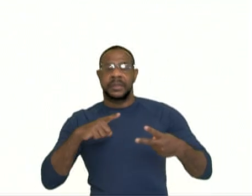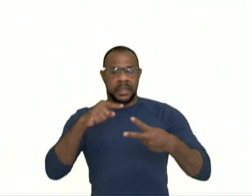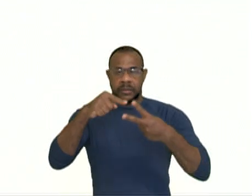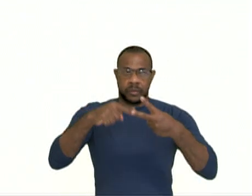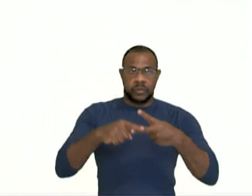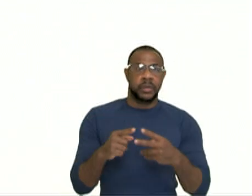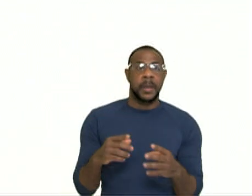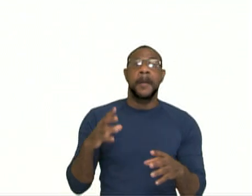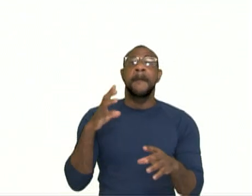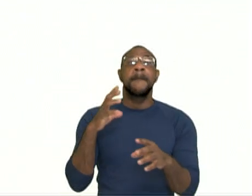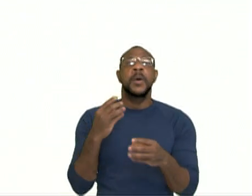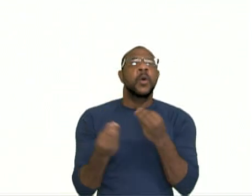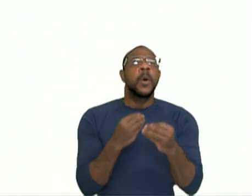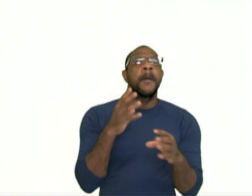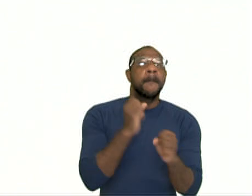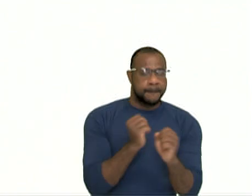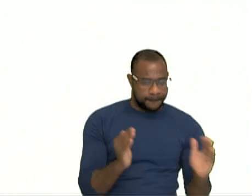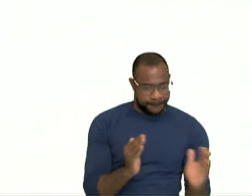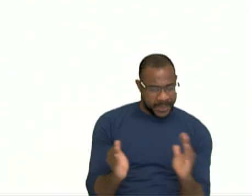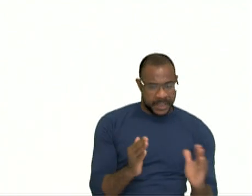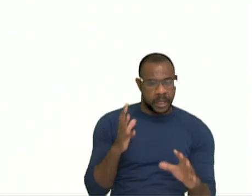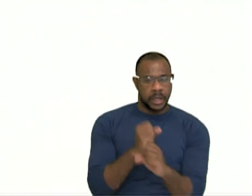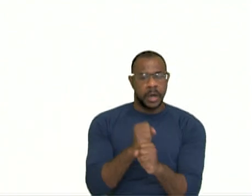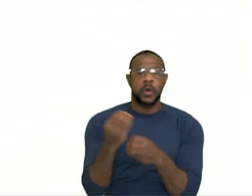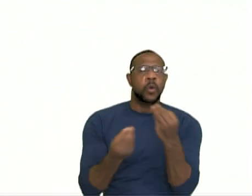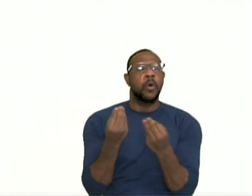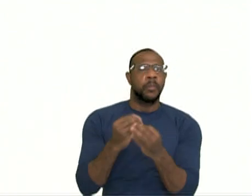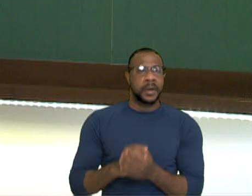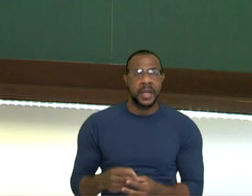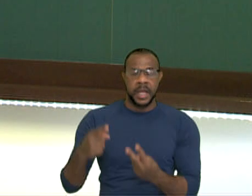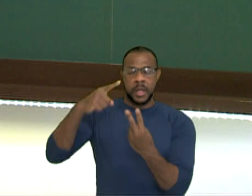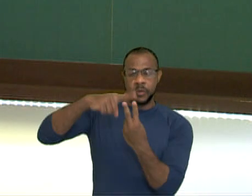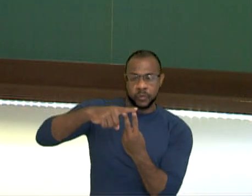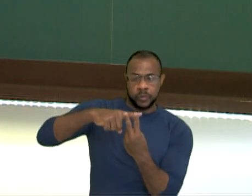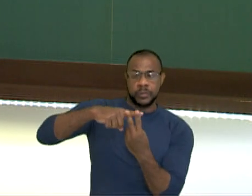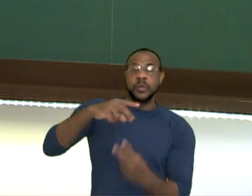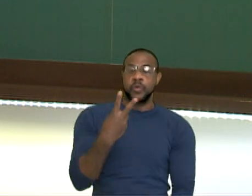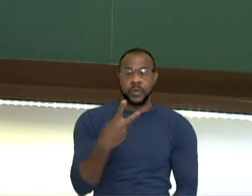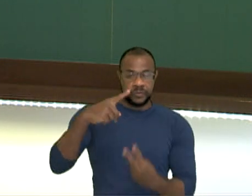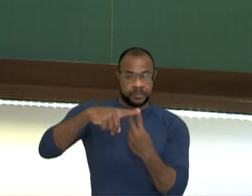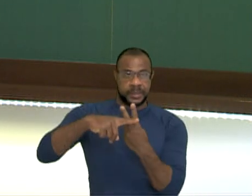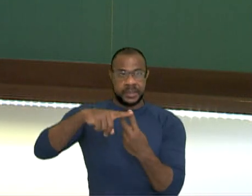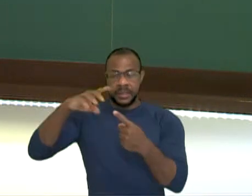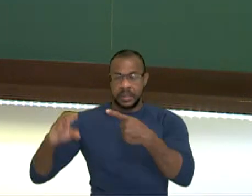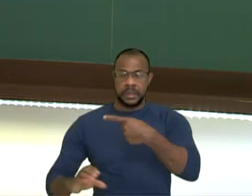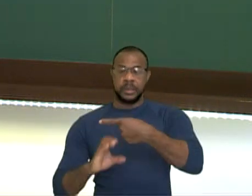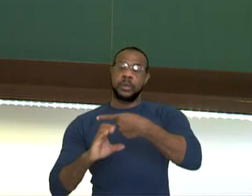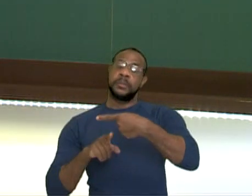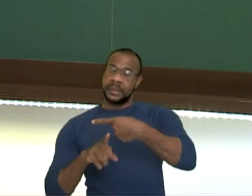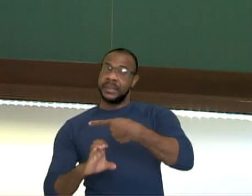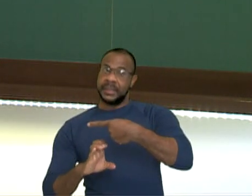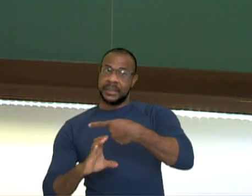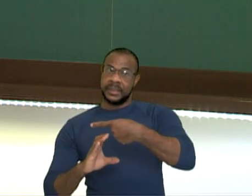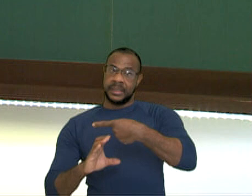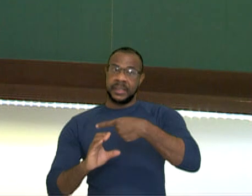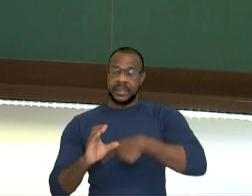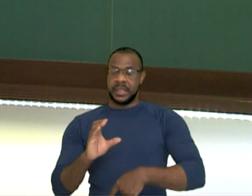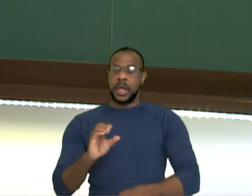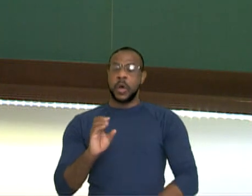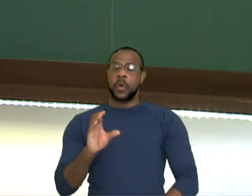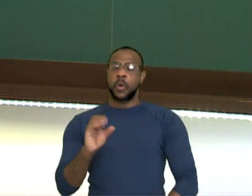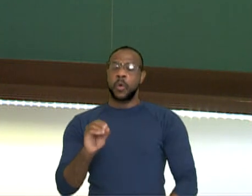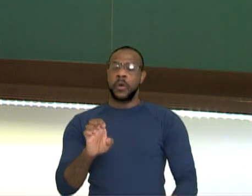calculado. Então, é calculado por 2π sobre c. Lembrando que esse c é o